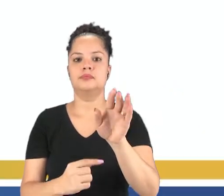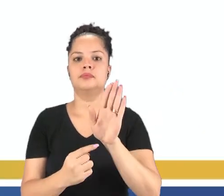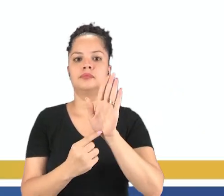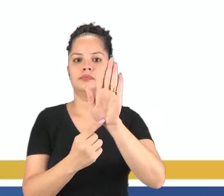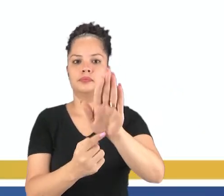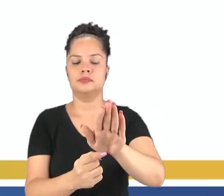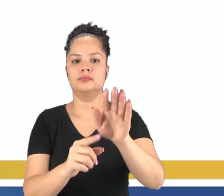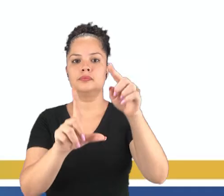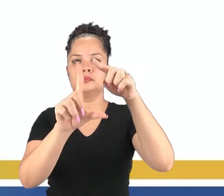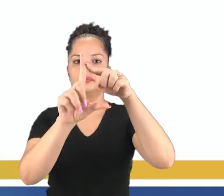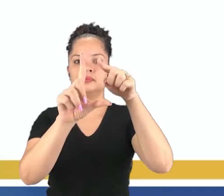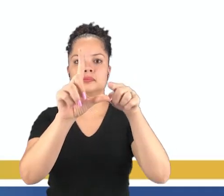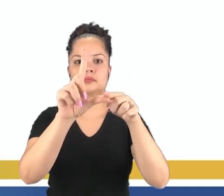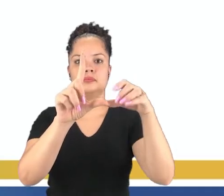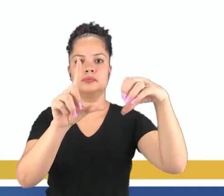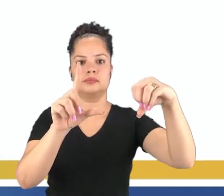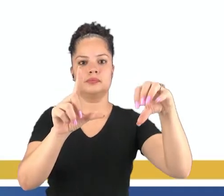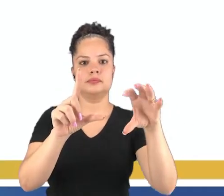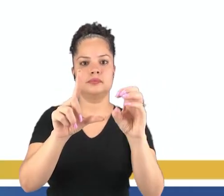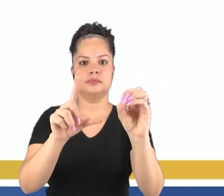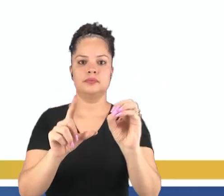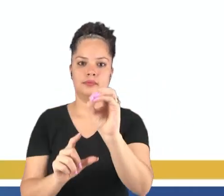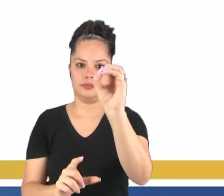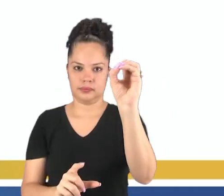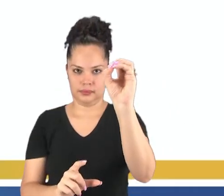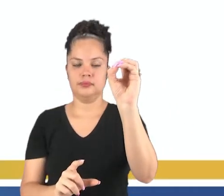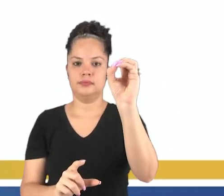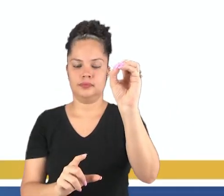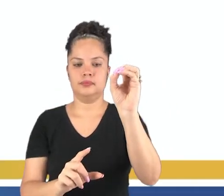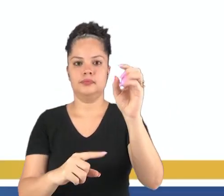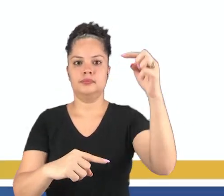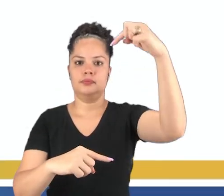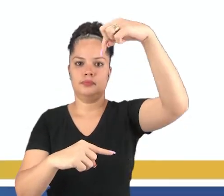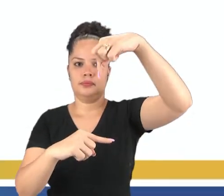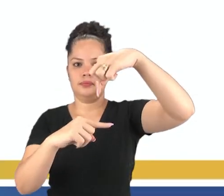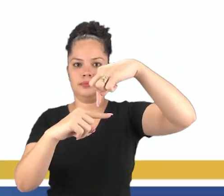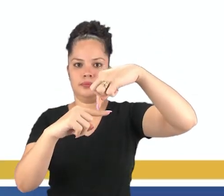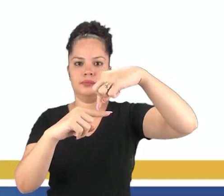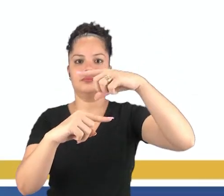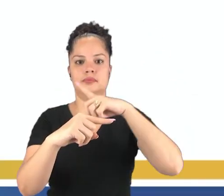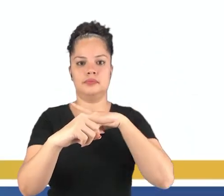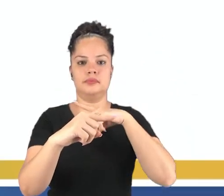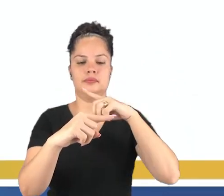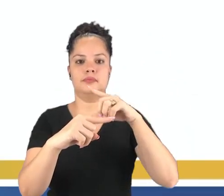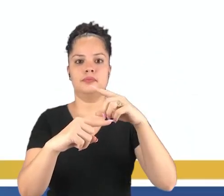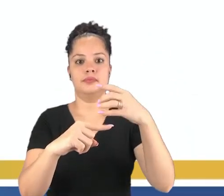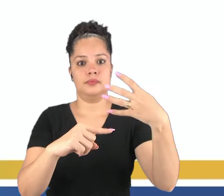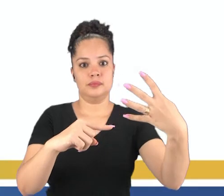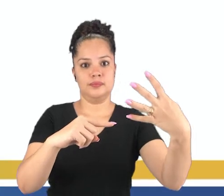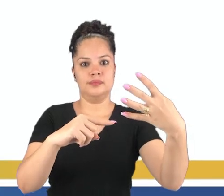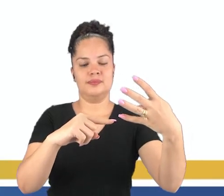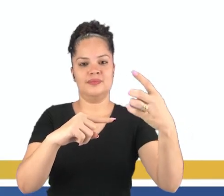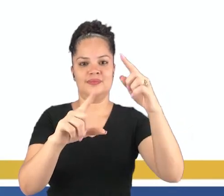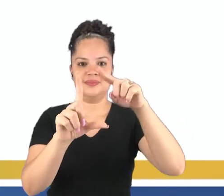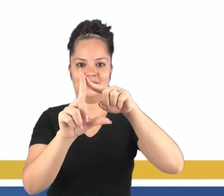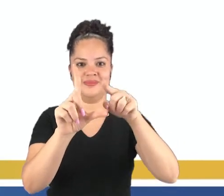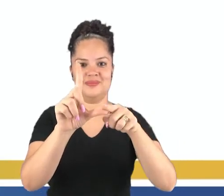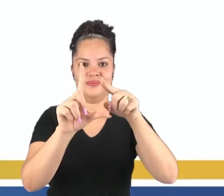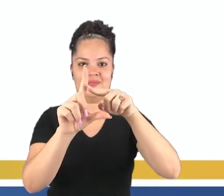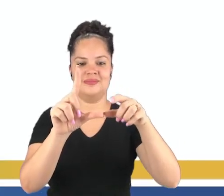ângulos de 90 graus entre si. Ou seja, nós temos aí, no caso, 4 ângulos de 90 graus. Beleza? Muito